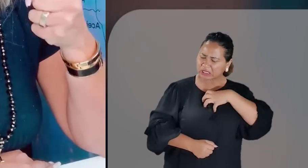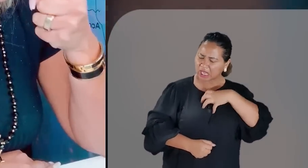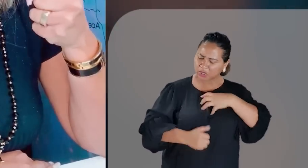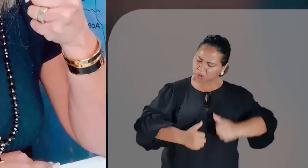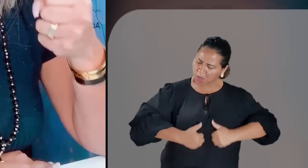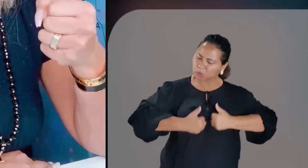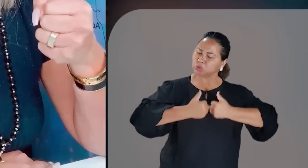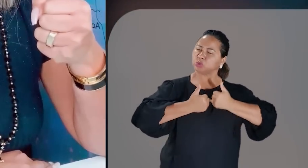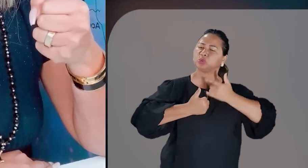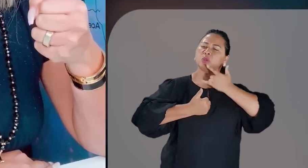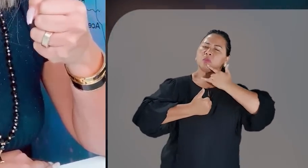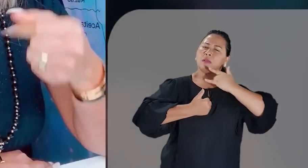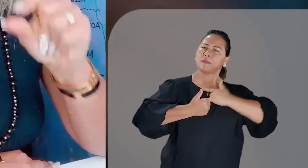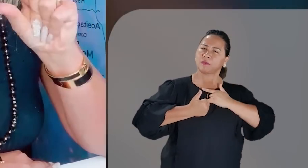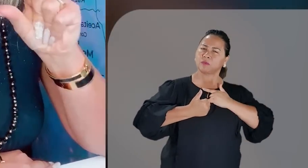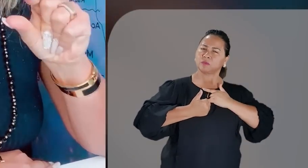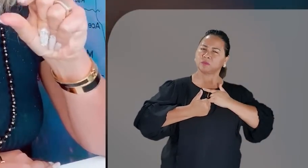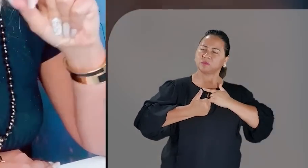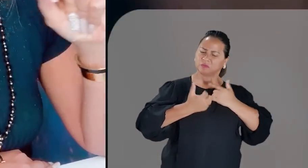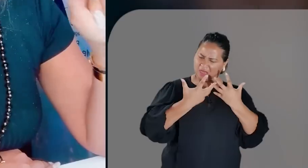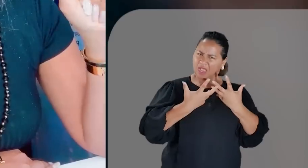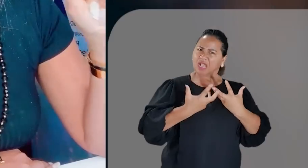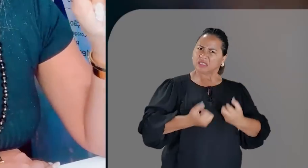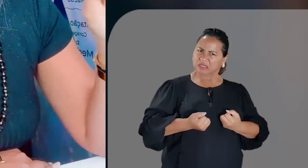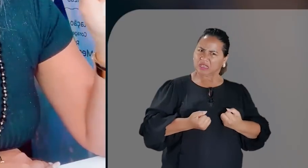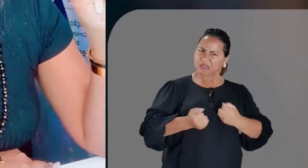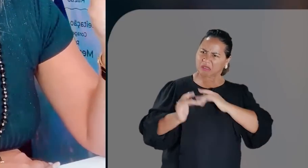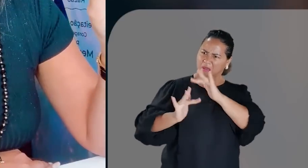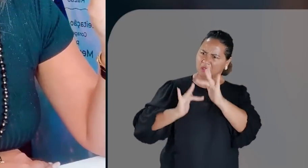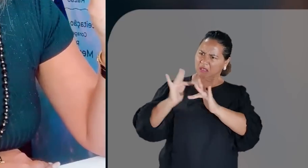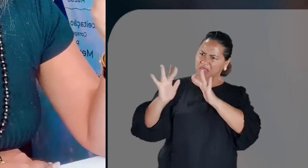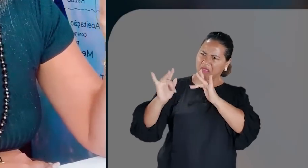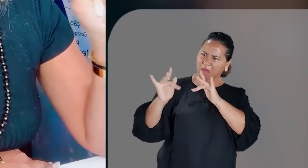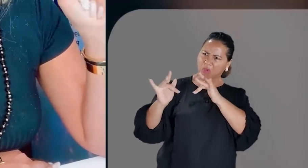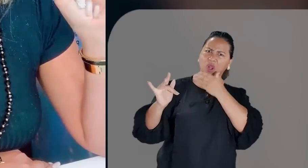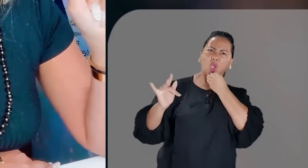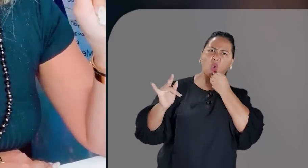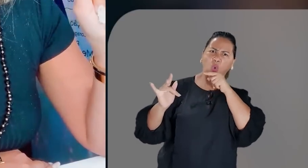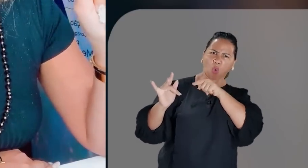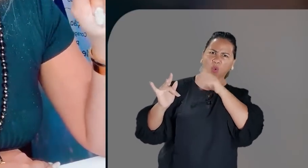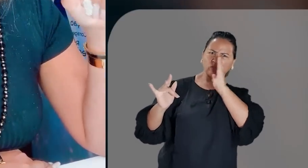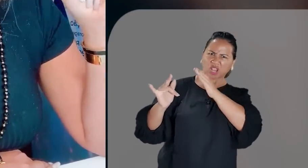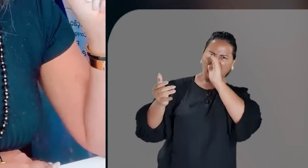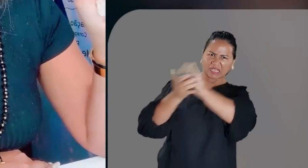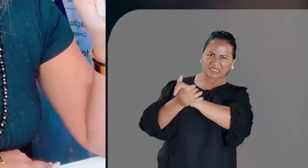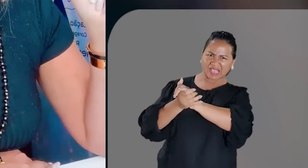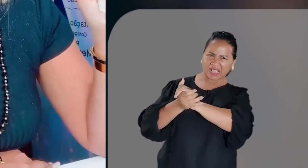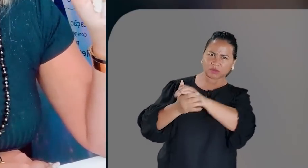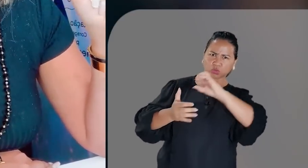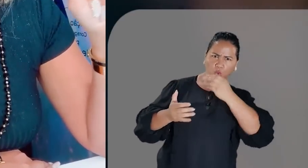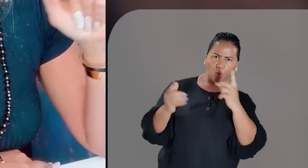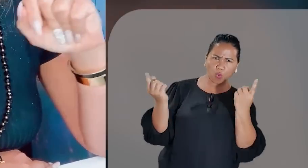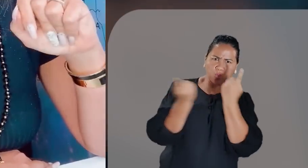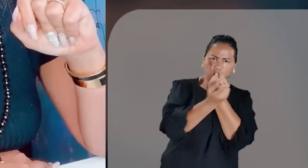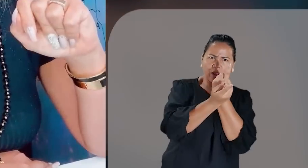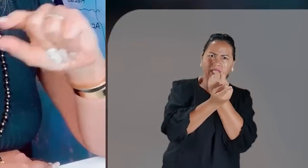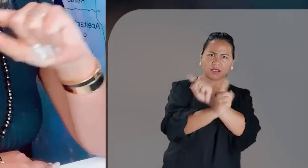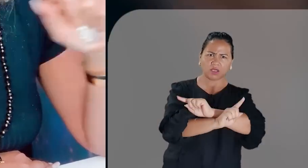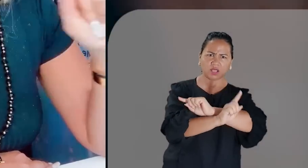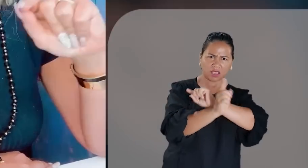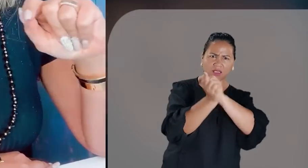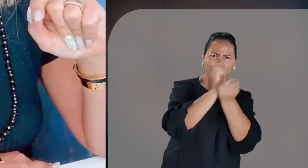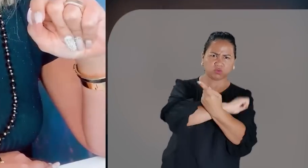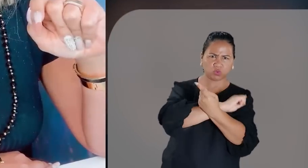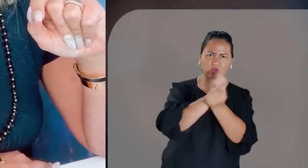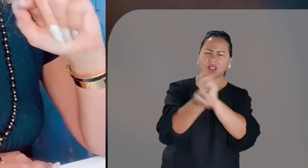nenhuma mulher com um mínimo de autoestima e de amor próprio, aceitaria se relacionar com alguém comprometido.